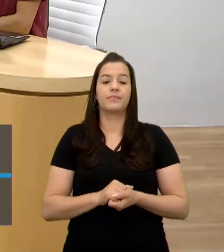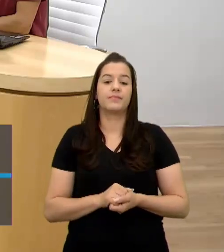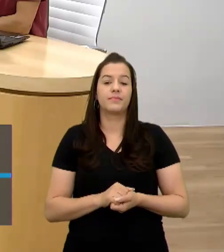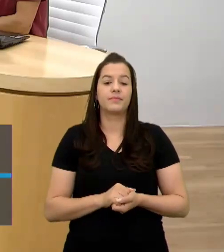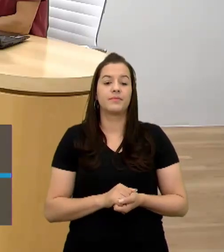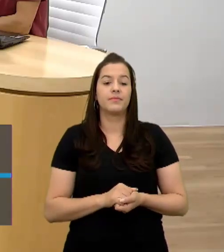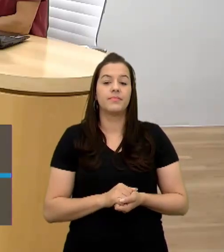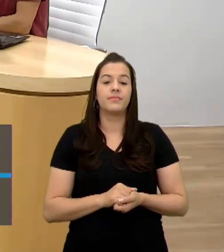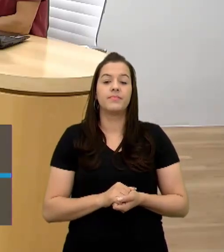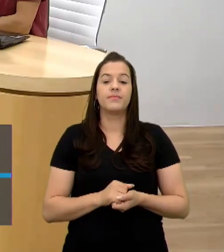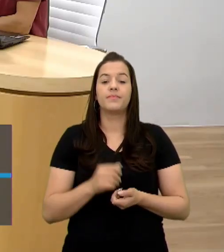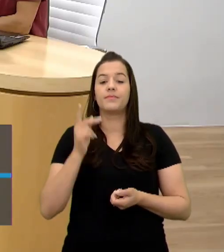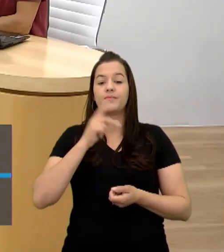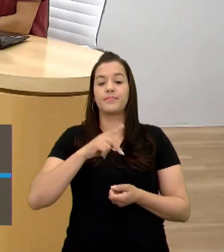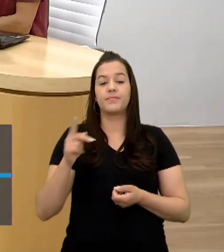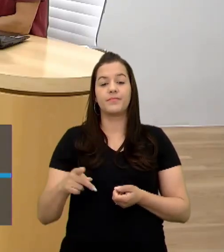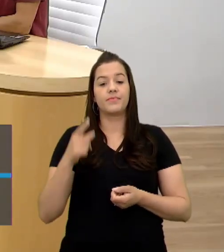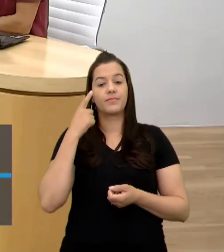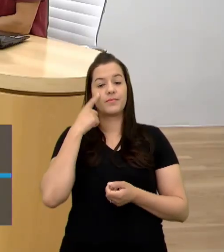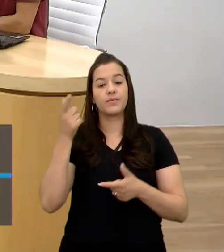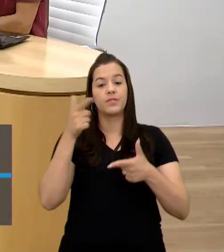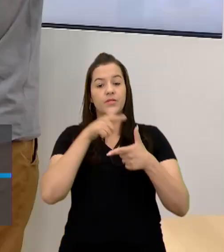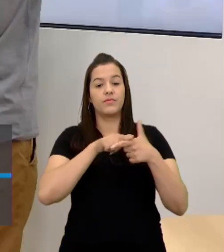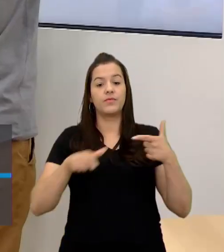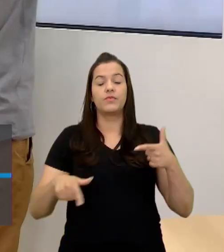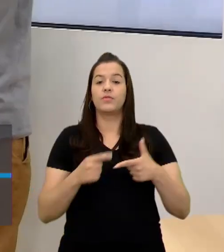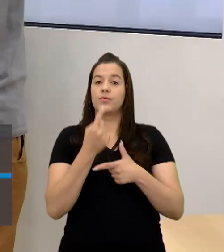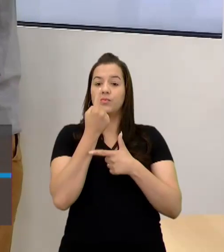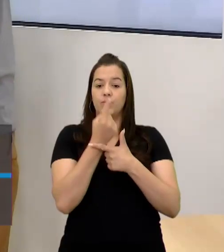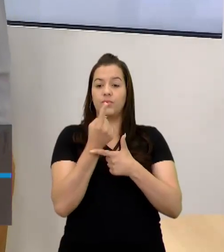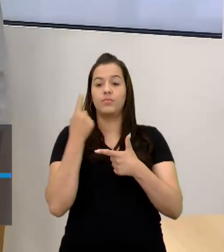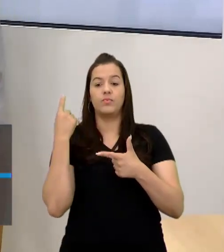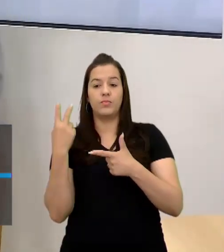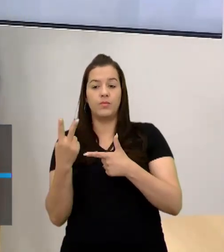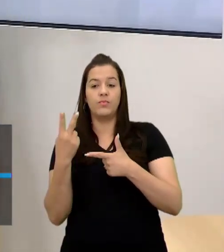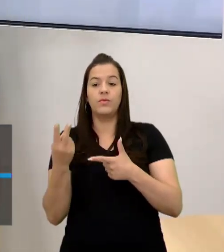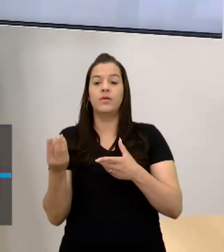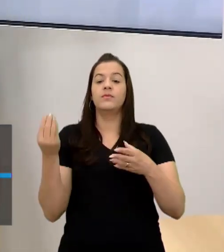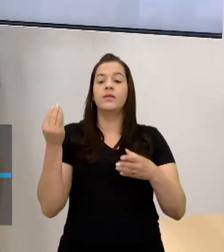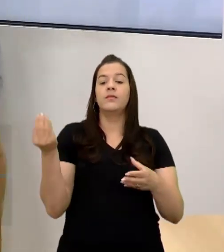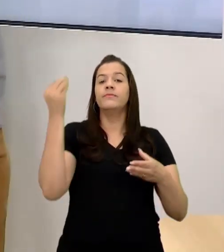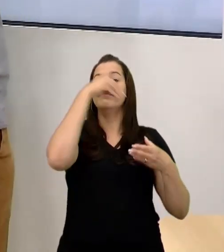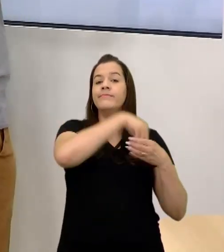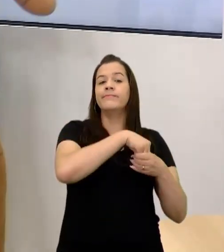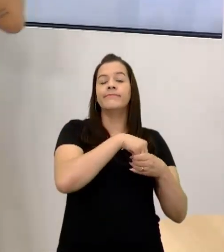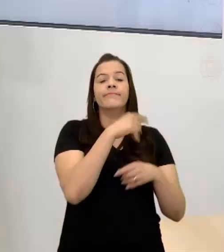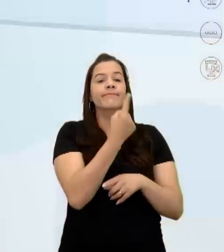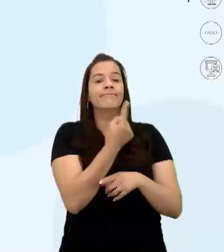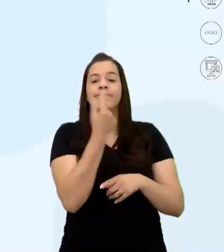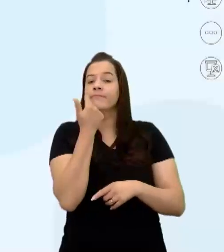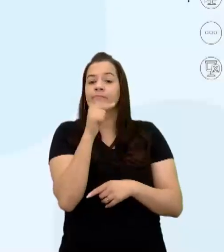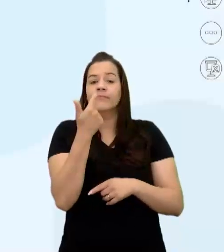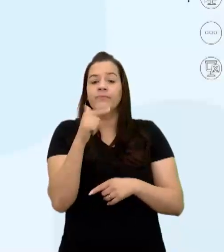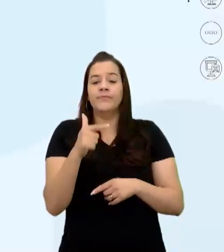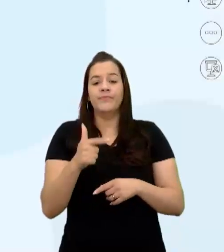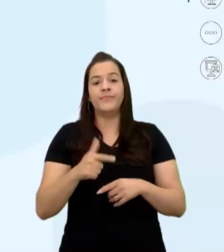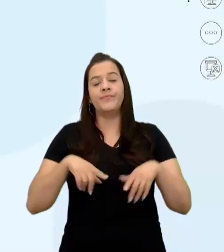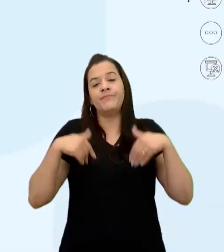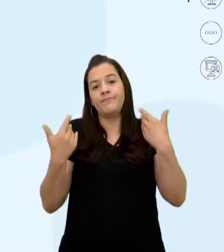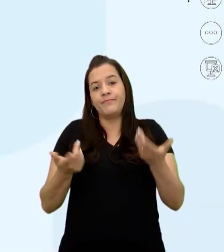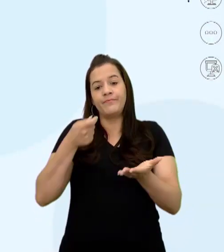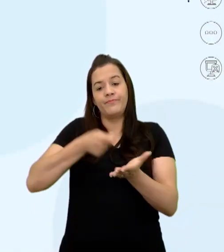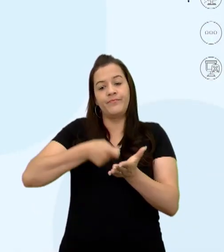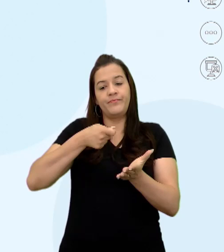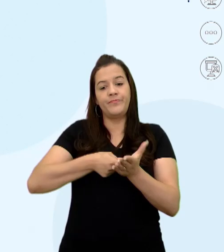falando lá sobre a divisão, ó, dividindo 1 por 2 aqui, ó, o 2 não cabe nem uma vez no 1. Então, eu sou